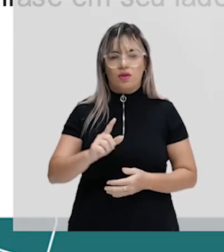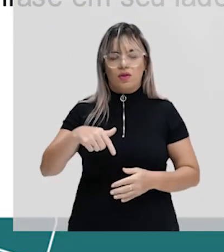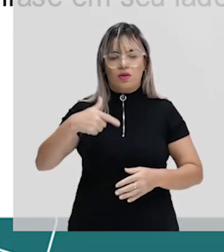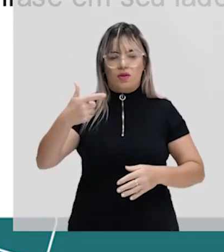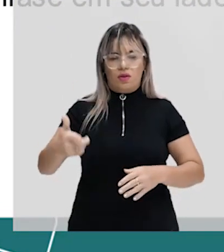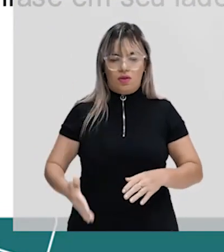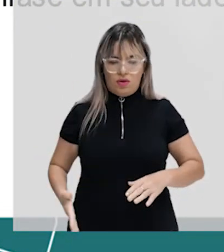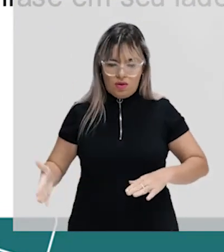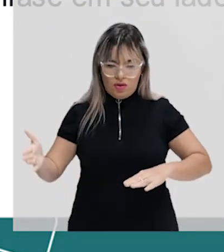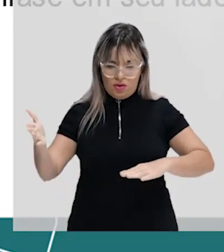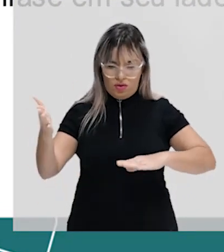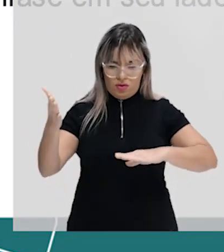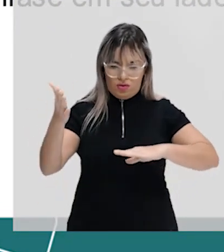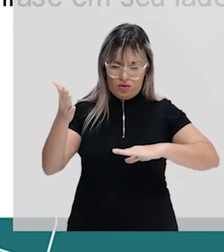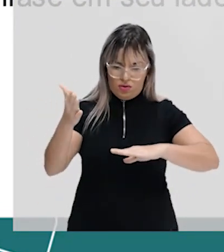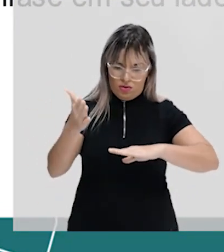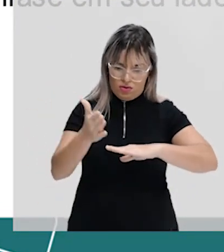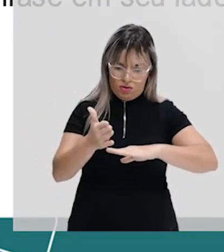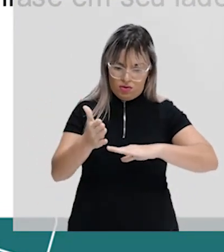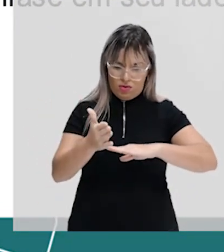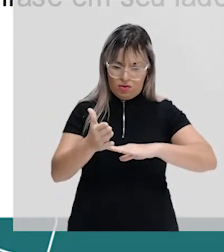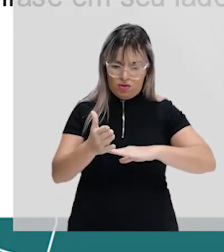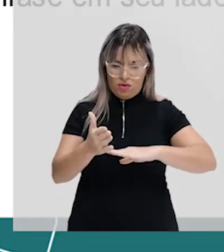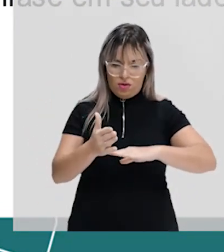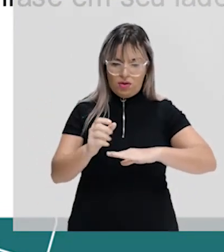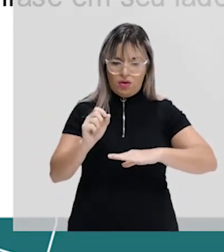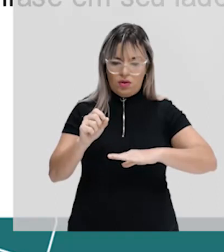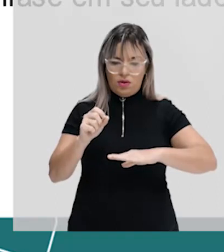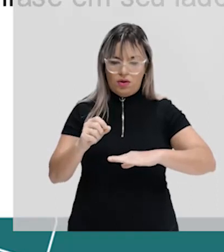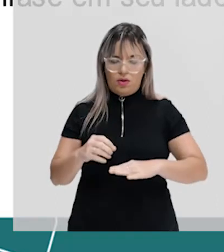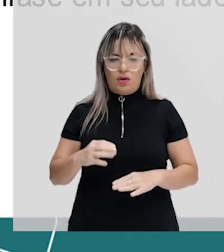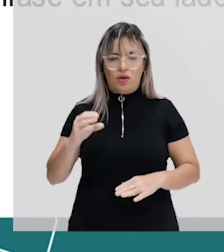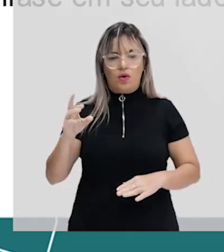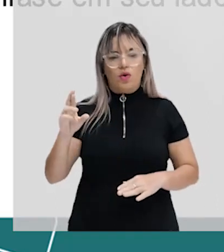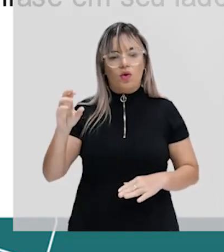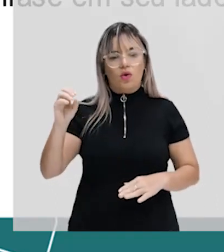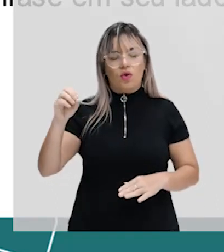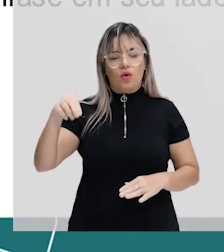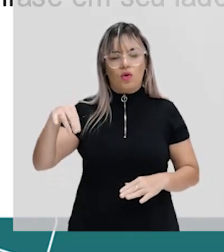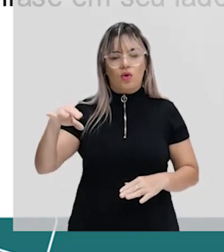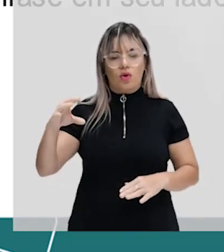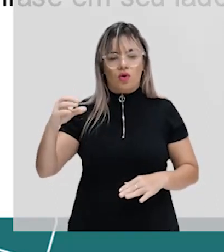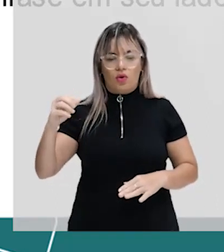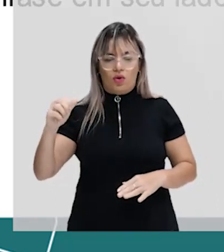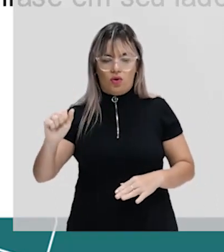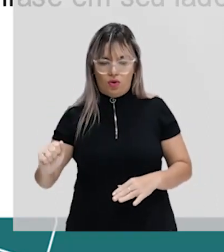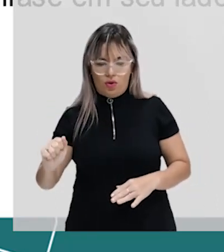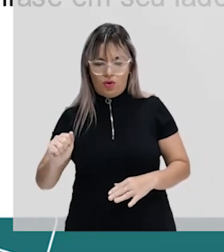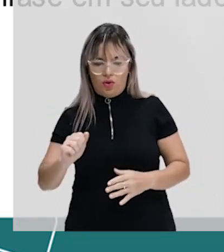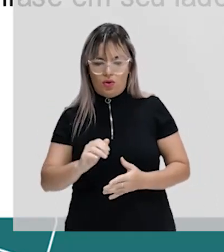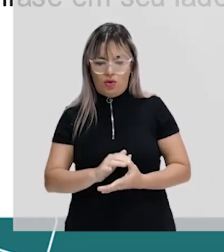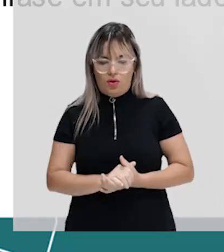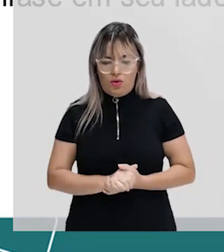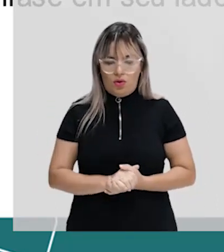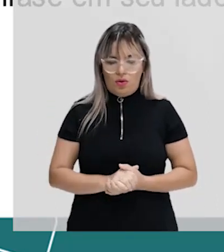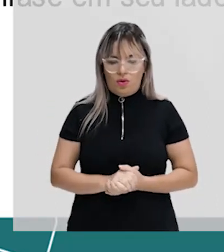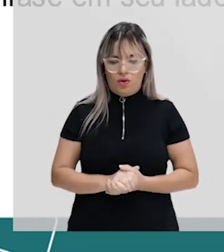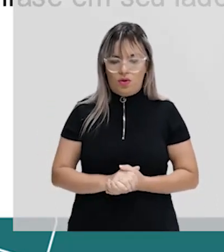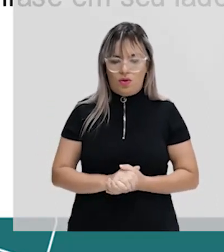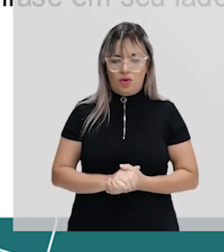Pós-modernismo, crônica. Todo mundo sabe que crônica é uma história que tem a ver com o tempo. Tá? É o perismo pós-modernismo, a